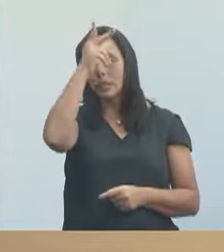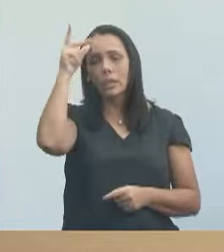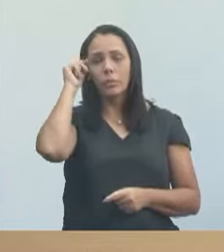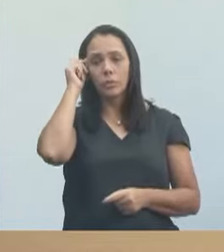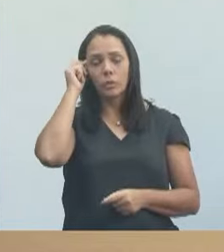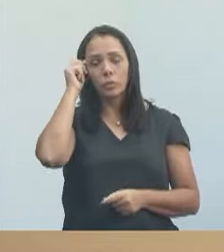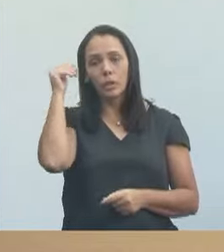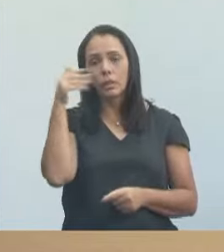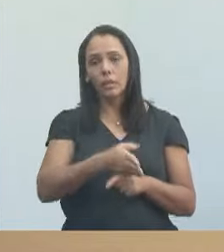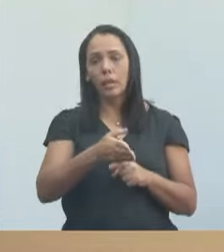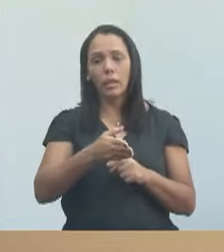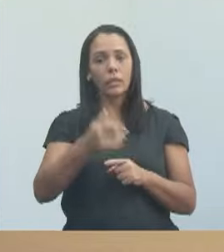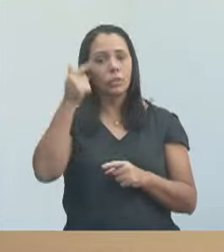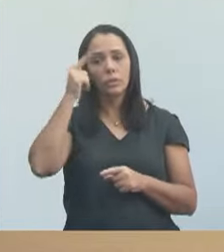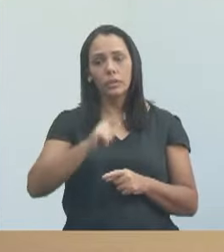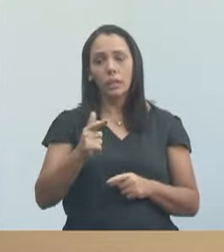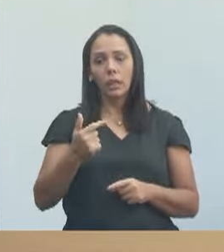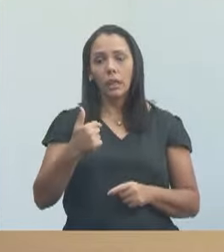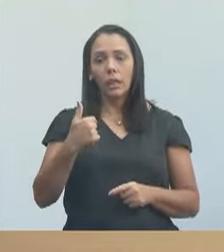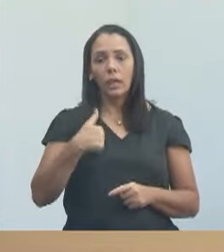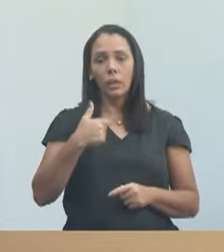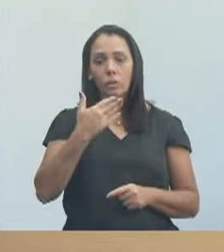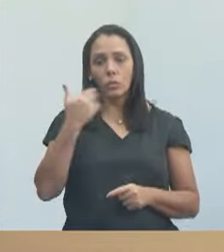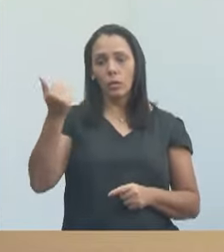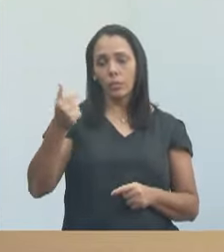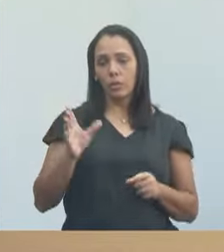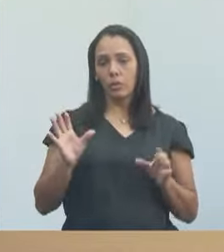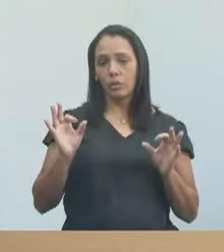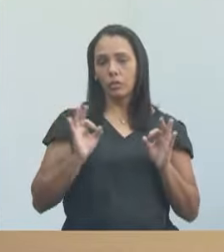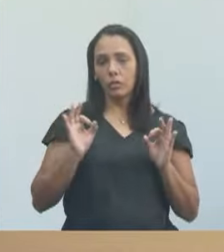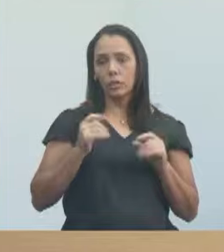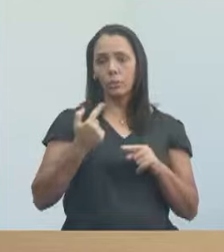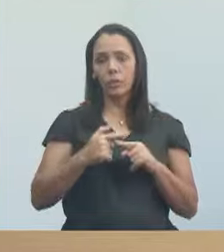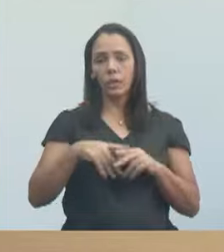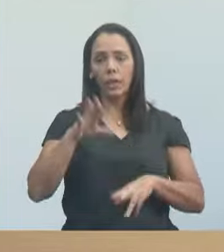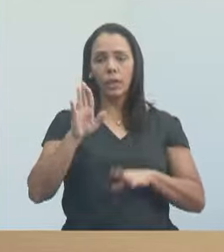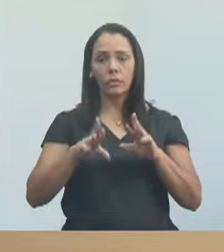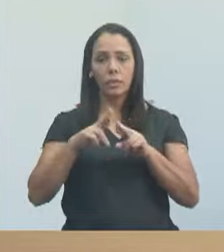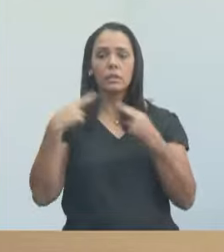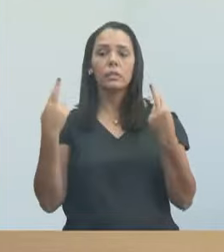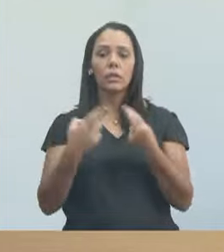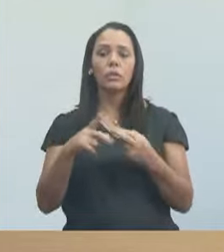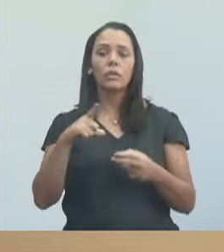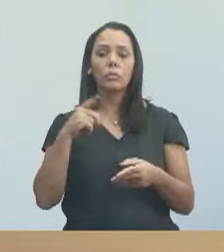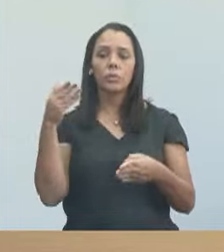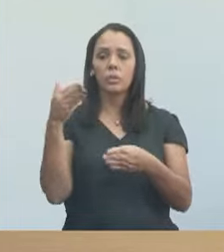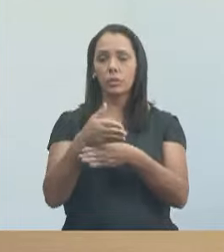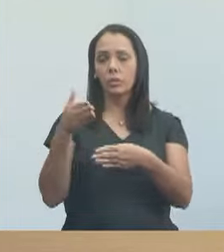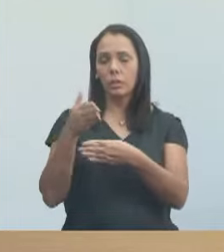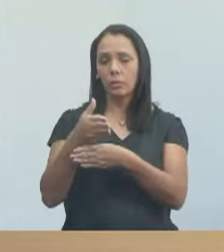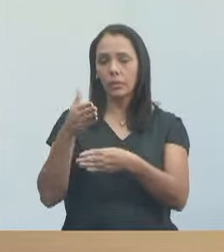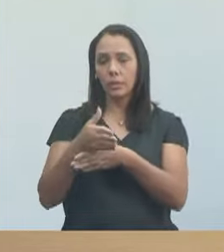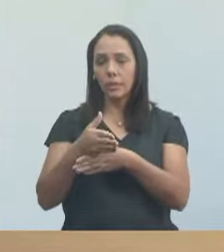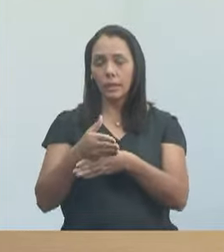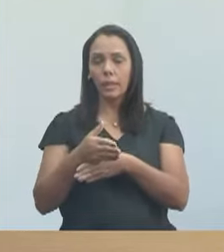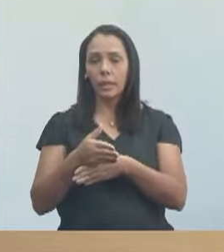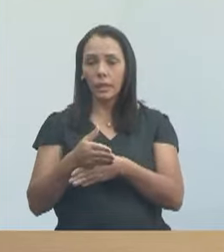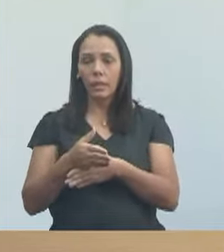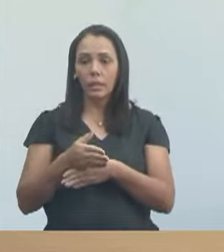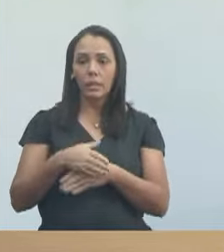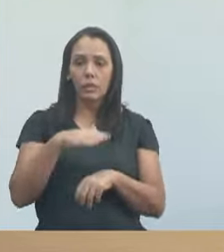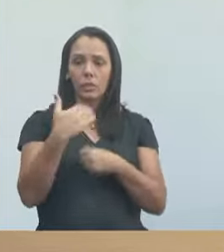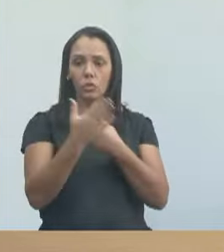eu, porque às vezes tem que participar de uma reunião. Não é? Então, chama para animal silvestre, chama para capivara, chama para o macaco, né? Chama